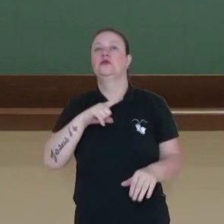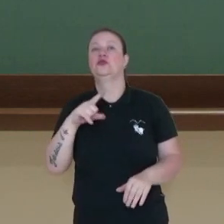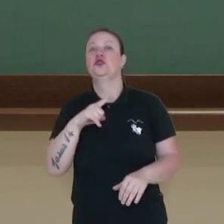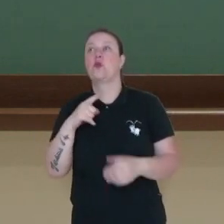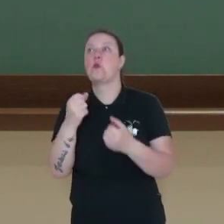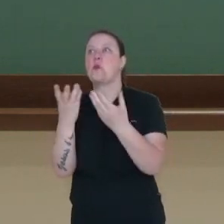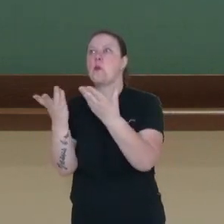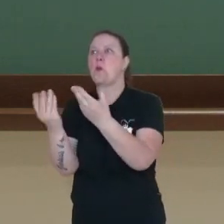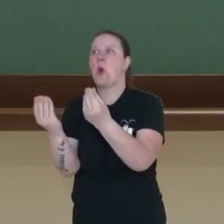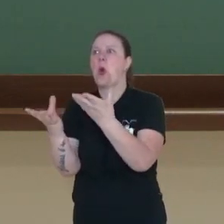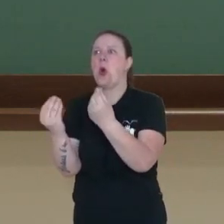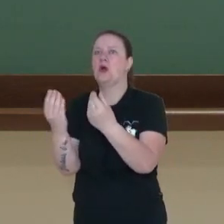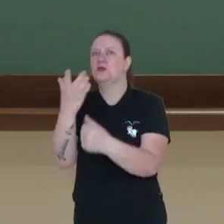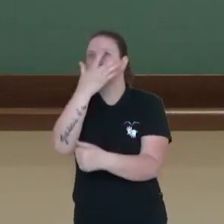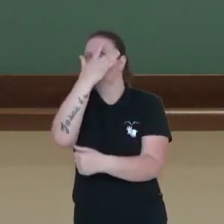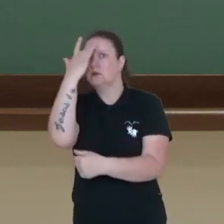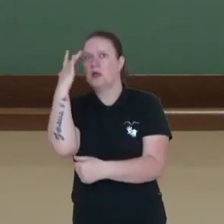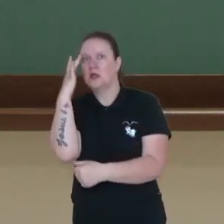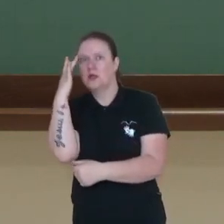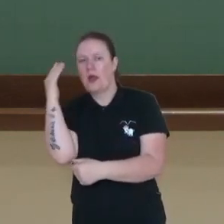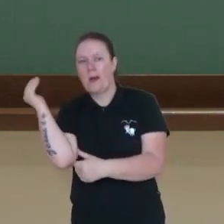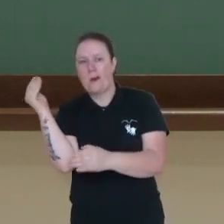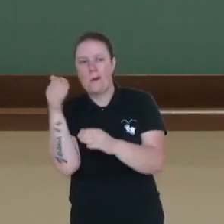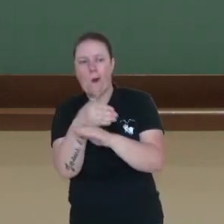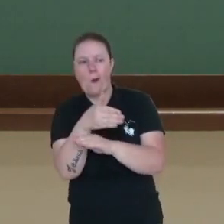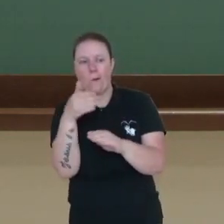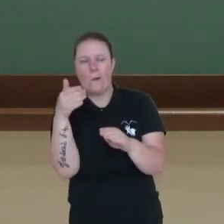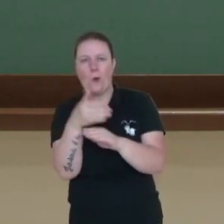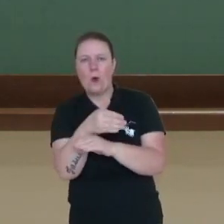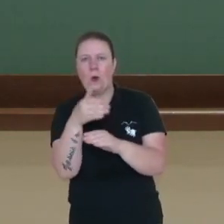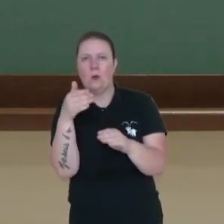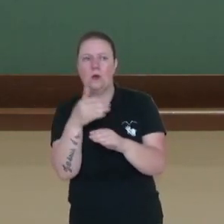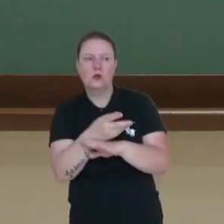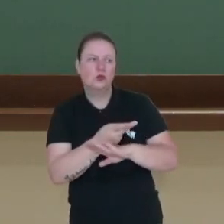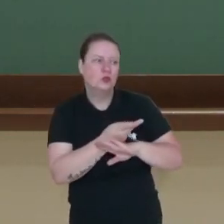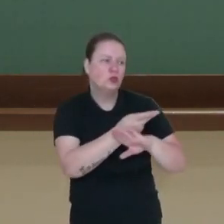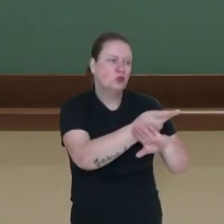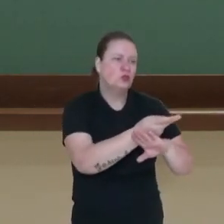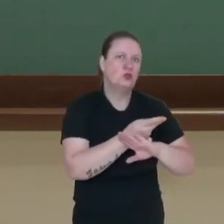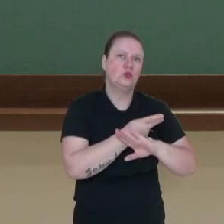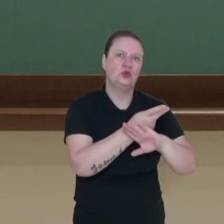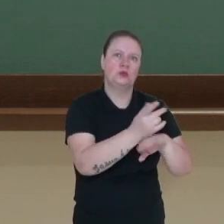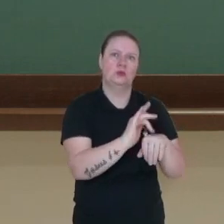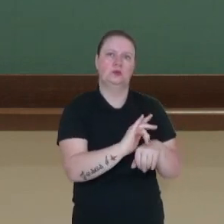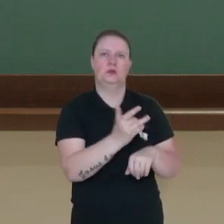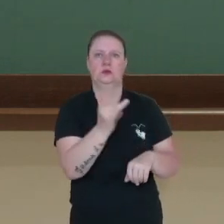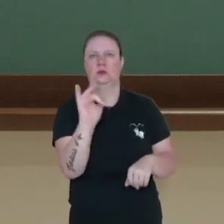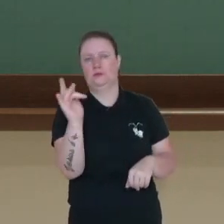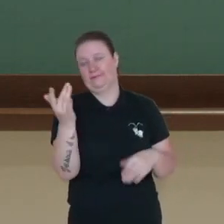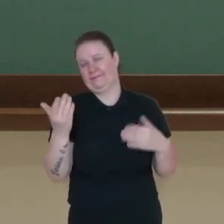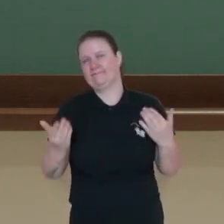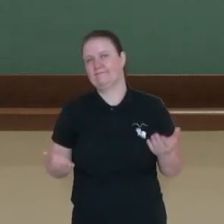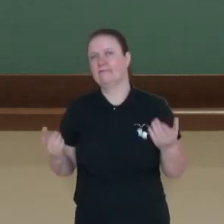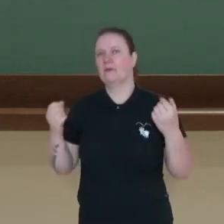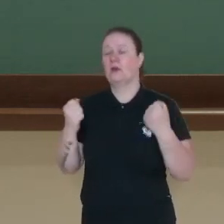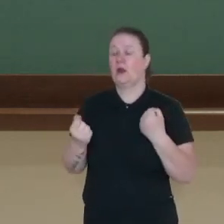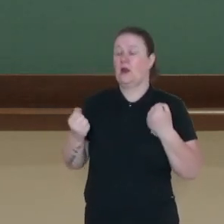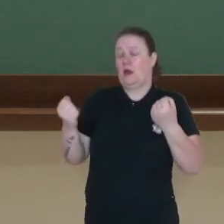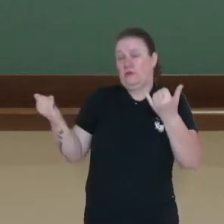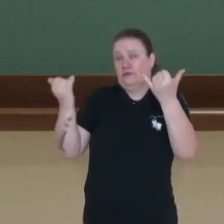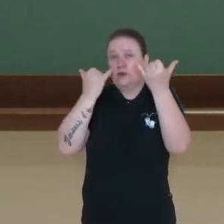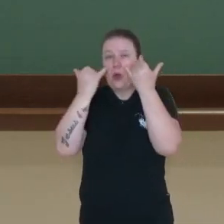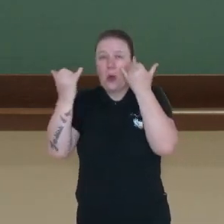expedições, entradas e bandeiras saíram aí, né, em busca da terra tão rica. E com essa novidade